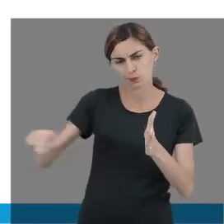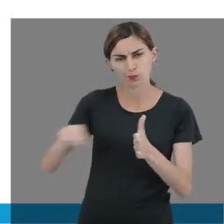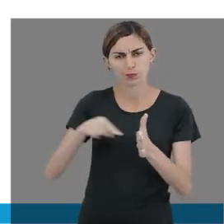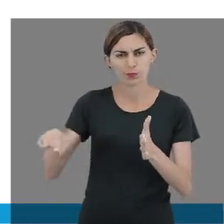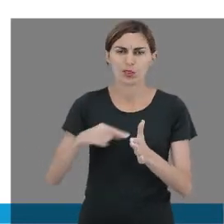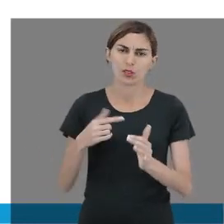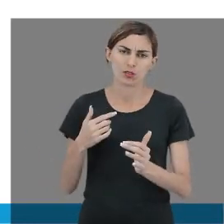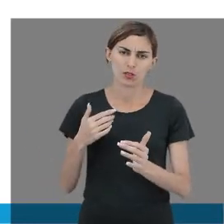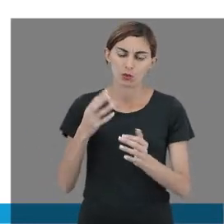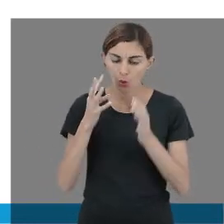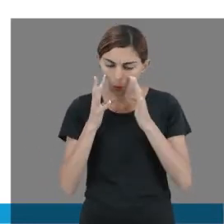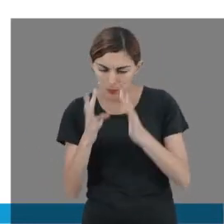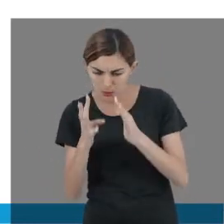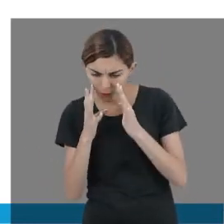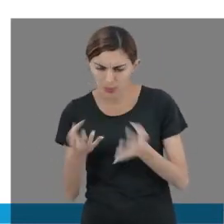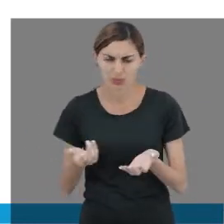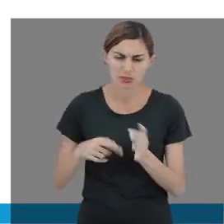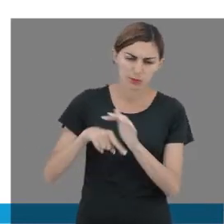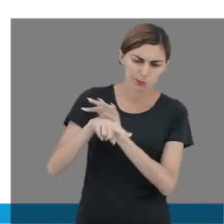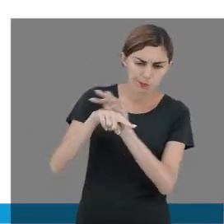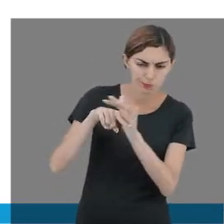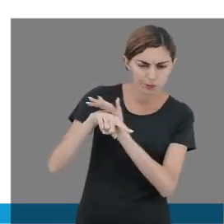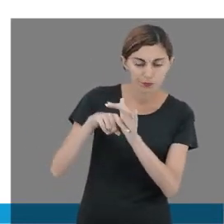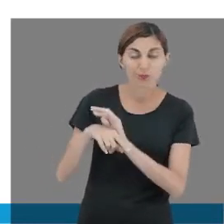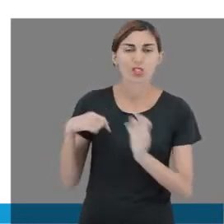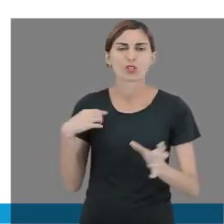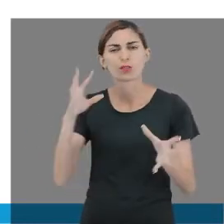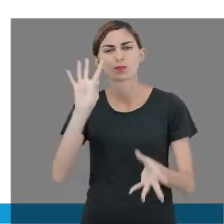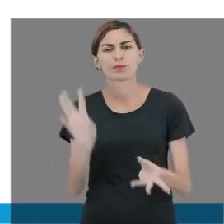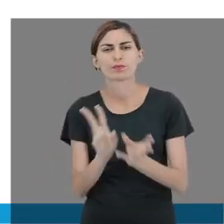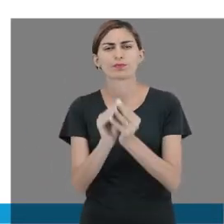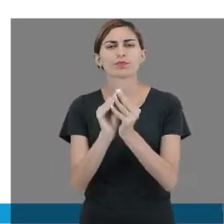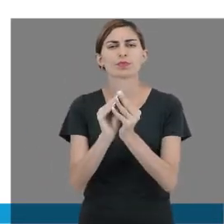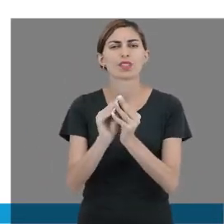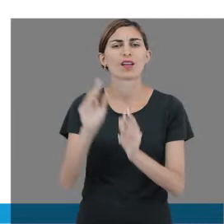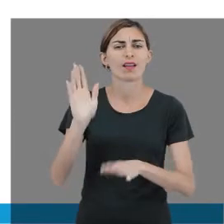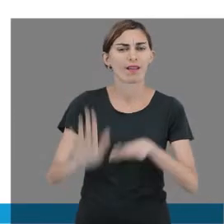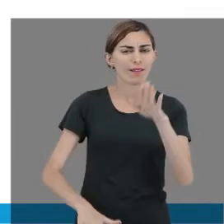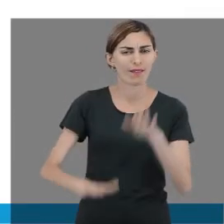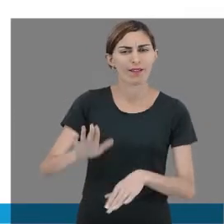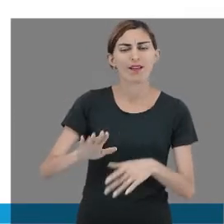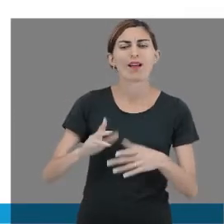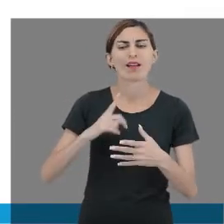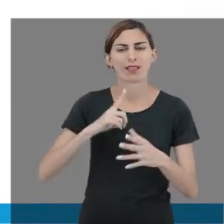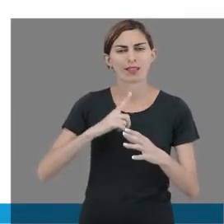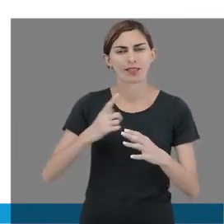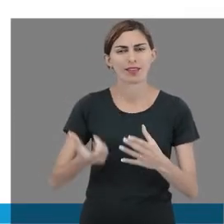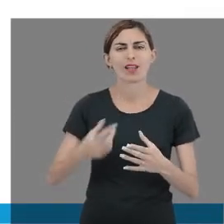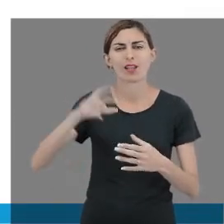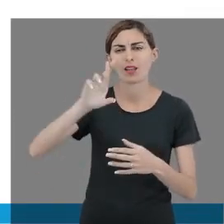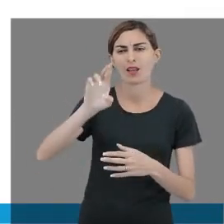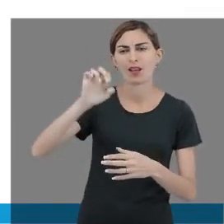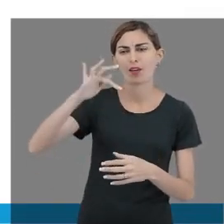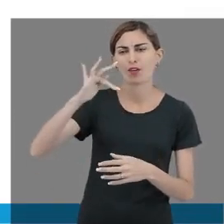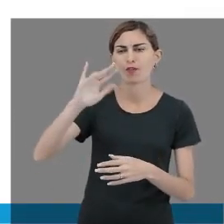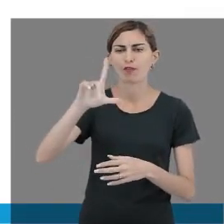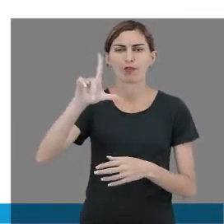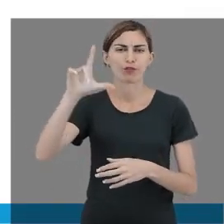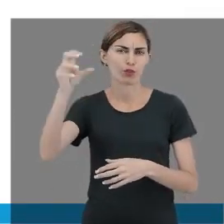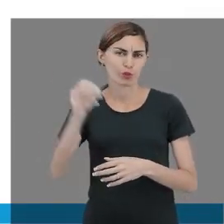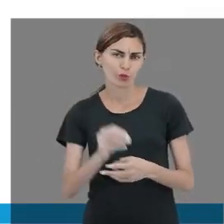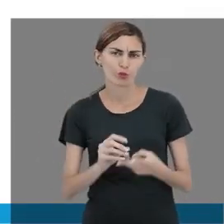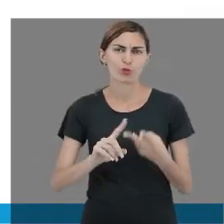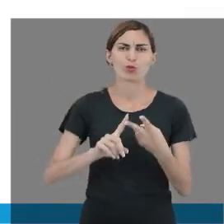tratamento, observação, investigação, a gente concluiu que provavelmente era uma combinação de alguns fatores, como o refluxo levando à esofagite, que